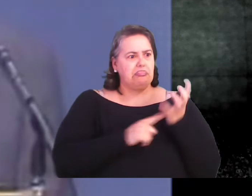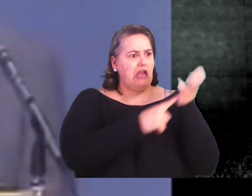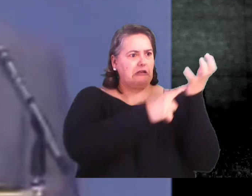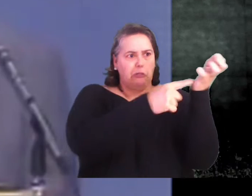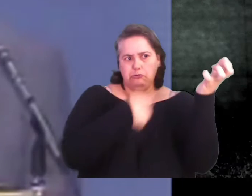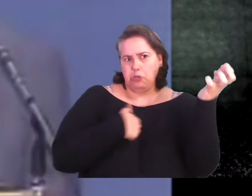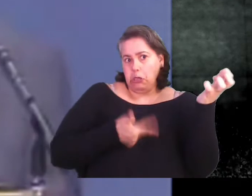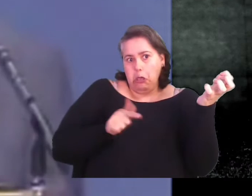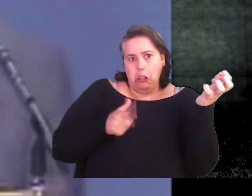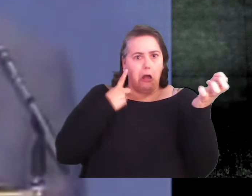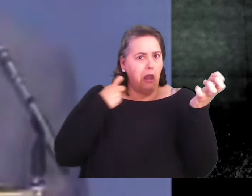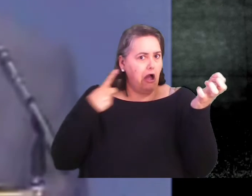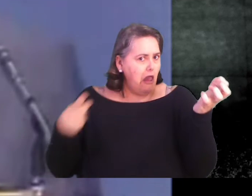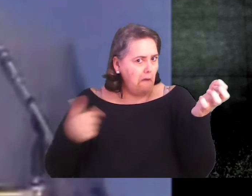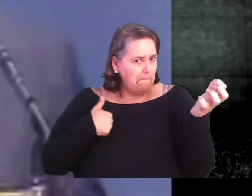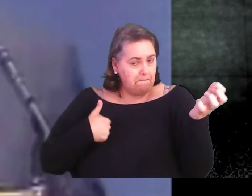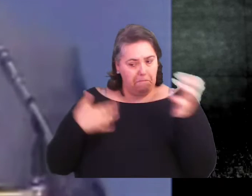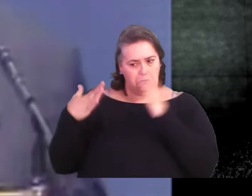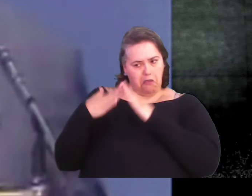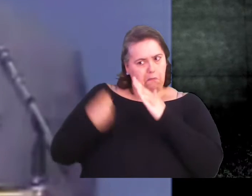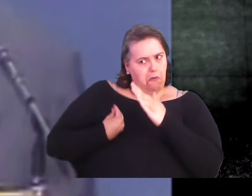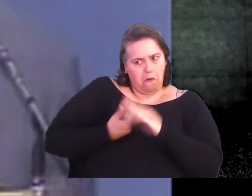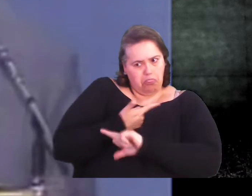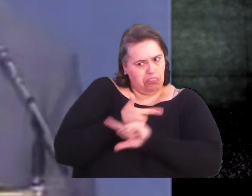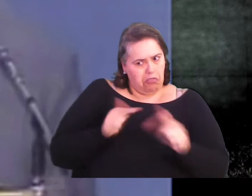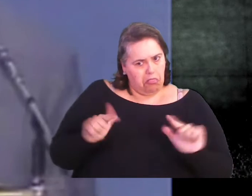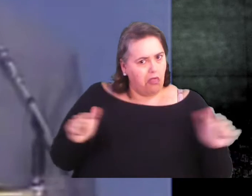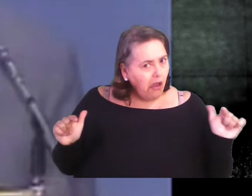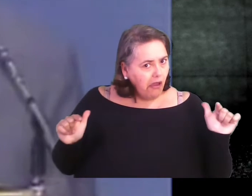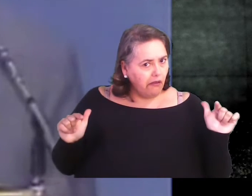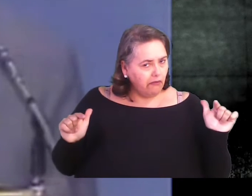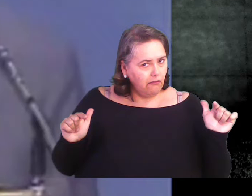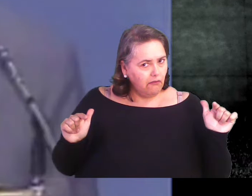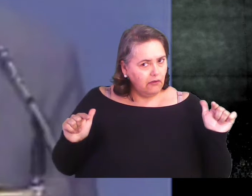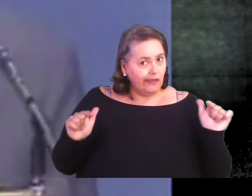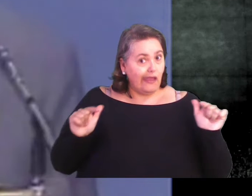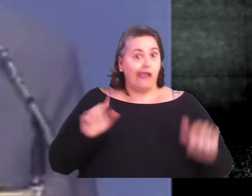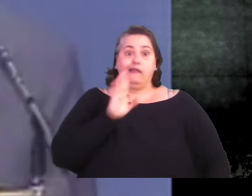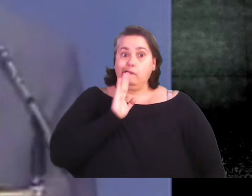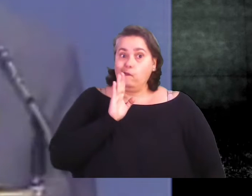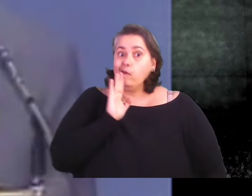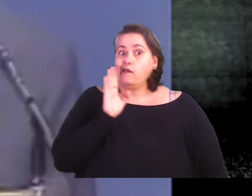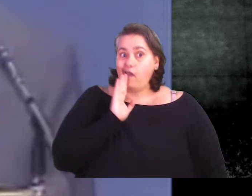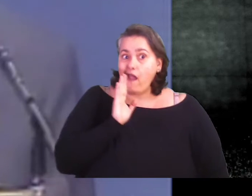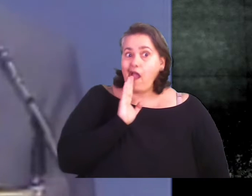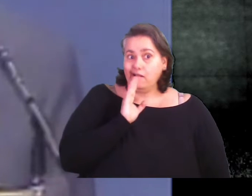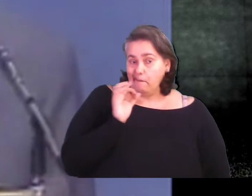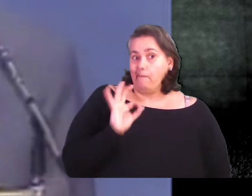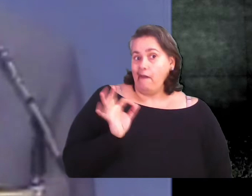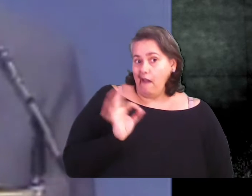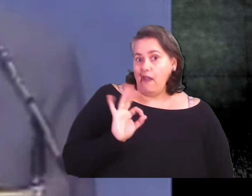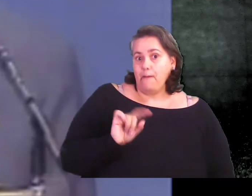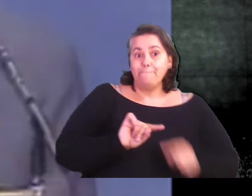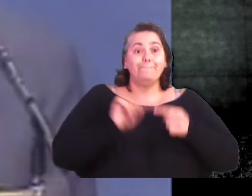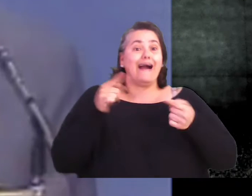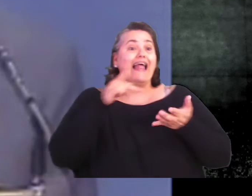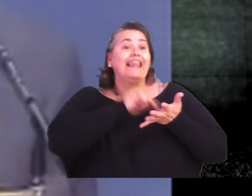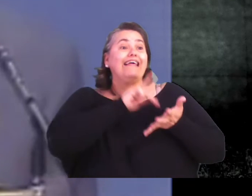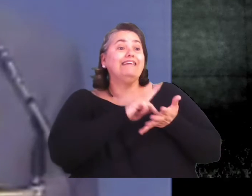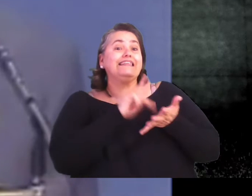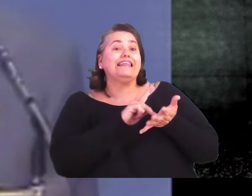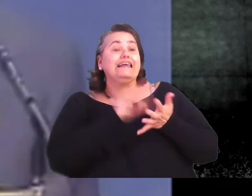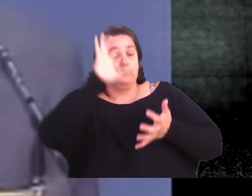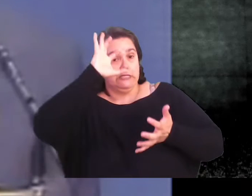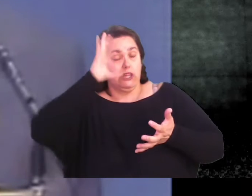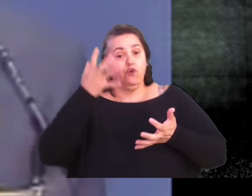ultramodernas e sofisticadas de som, que na minha casa eu não tive ainda oportunidade de ter. Ele conhece bem esse programa habitacional. Mas, na realidade, nós só